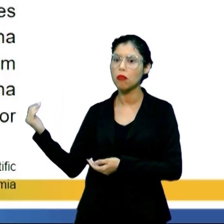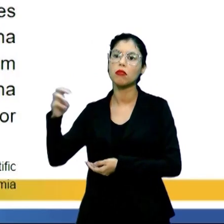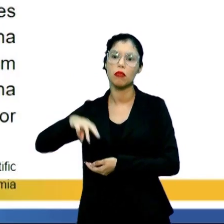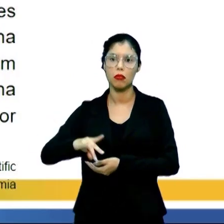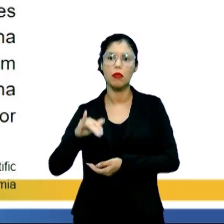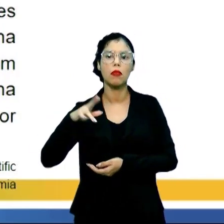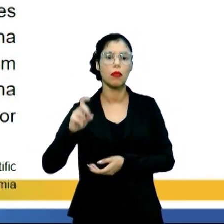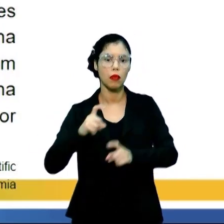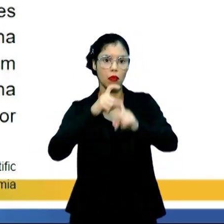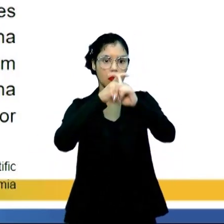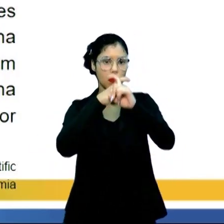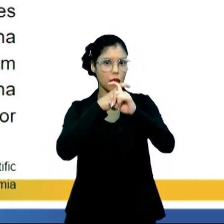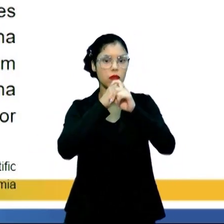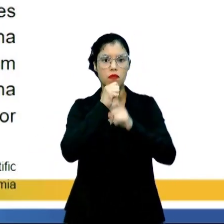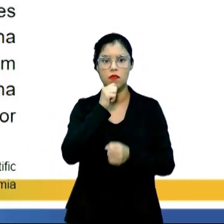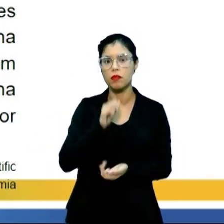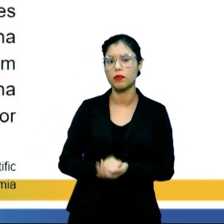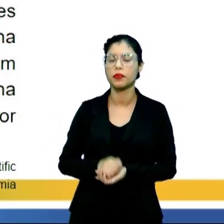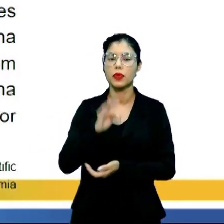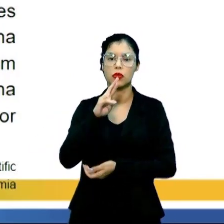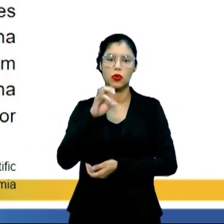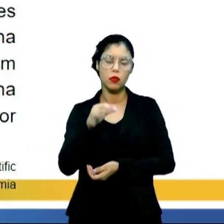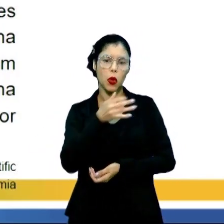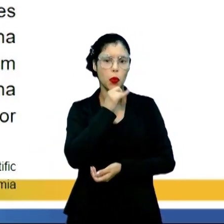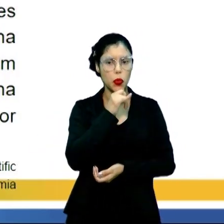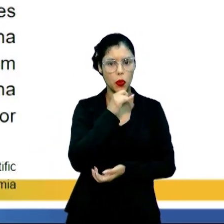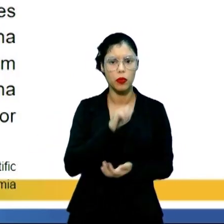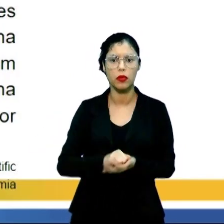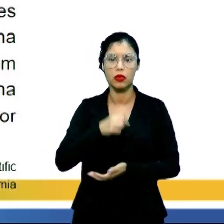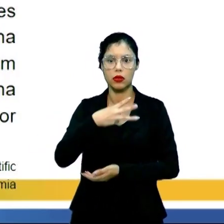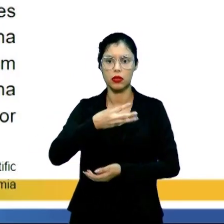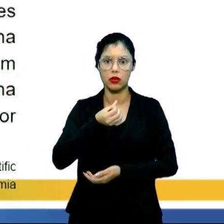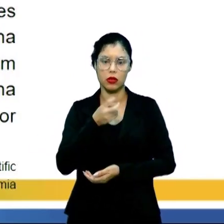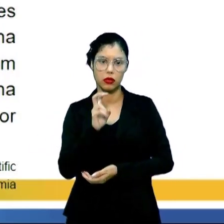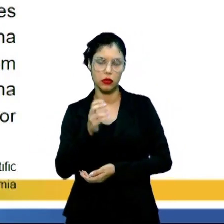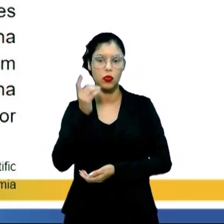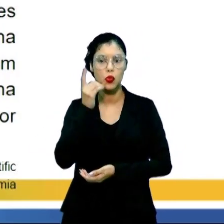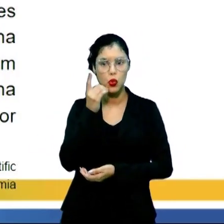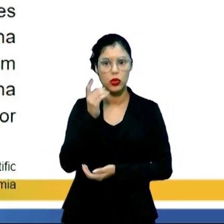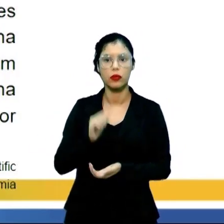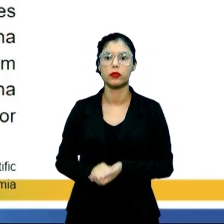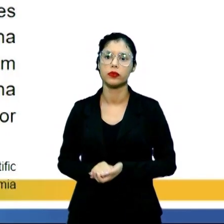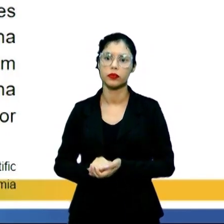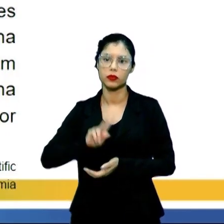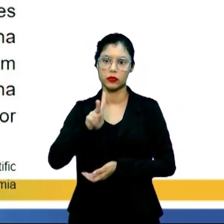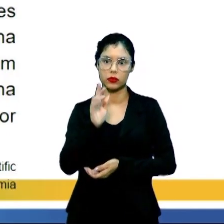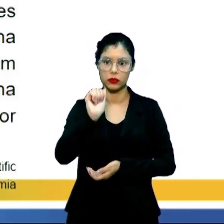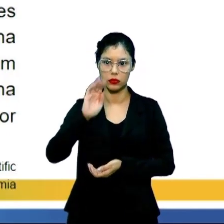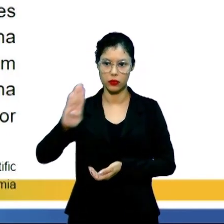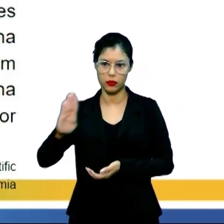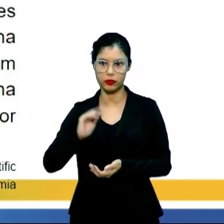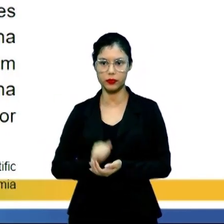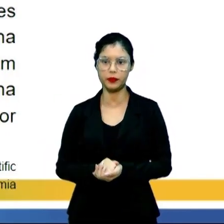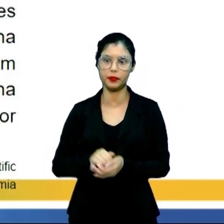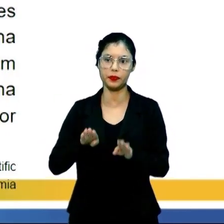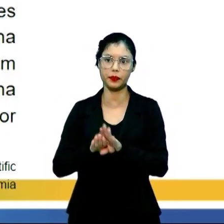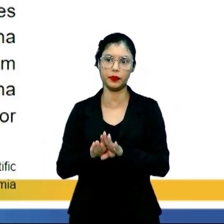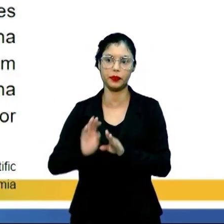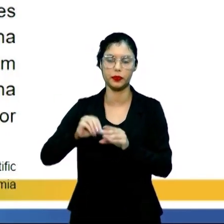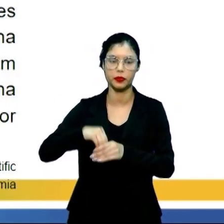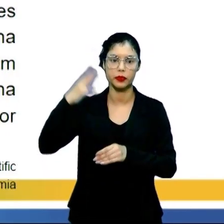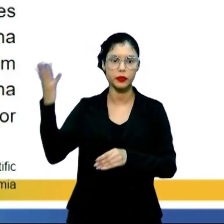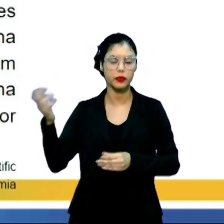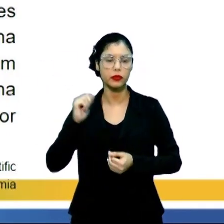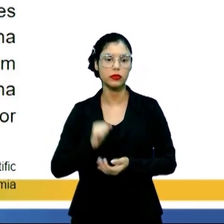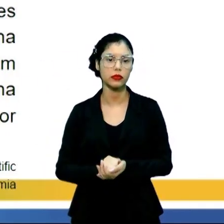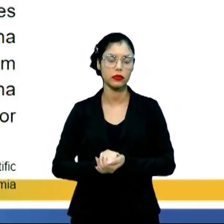maias de terem extrema precisão astronômica. Por exemplo, com seus 365 dias, o ano Raab ficava fora